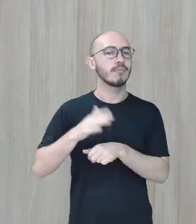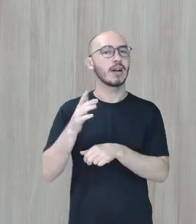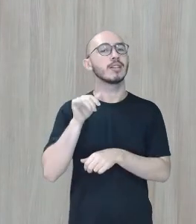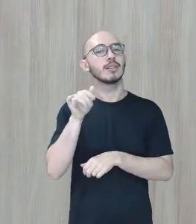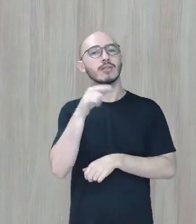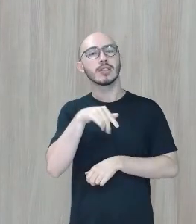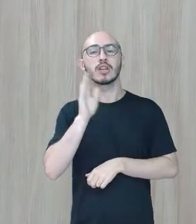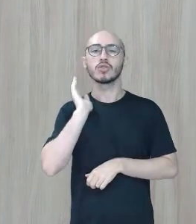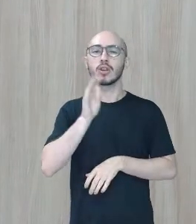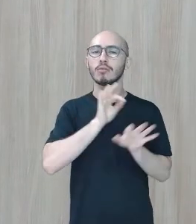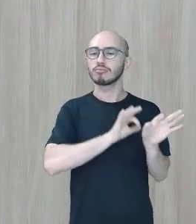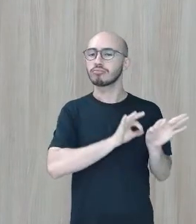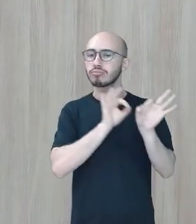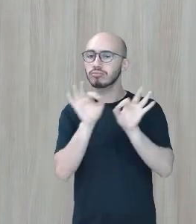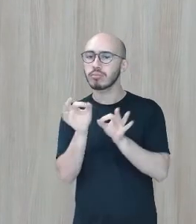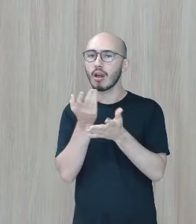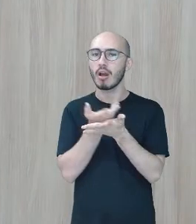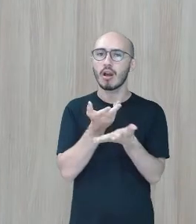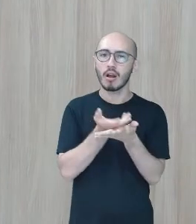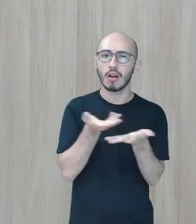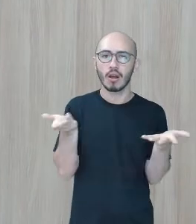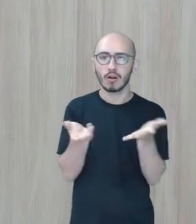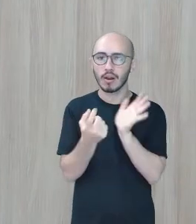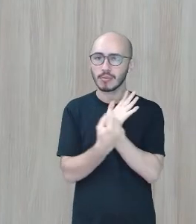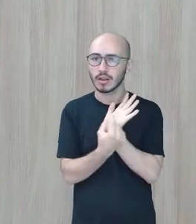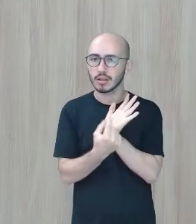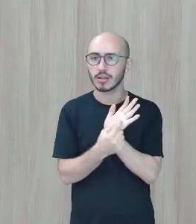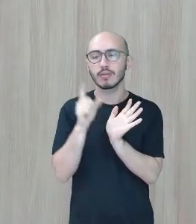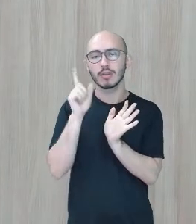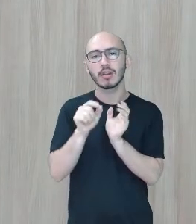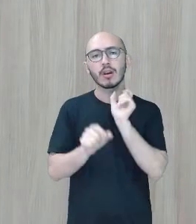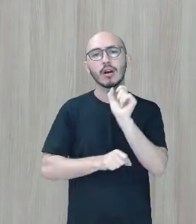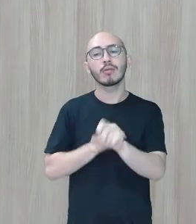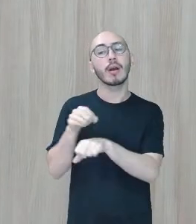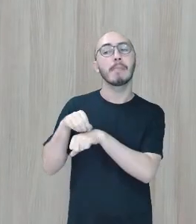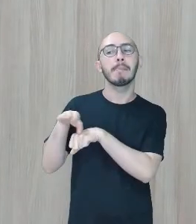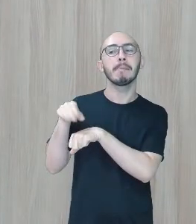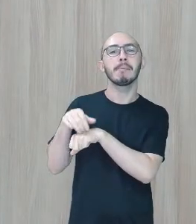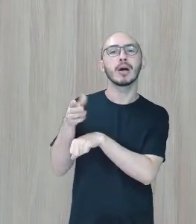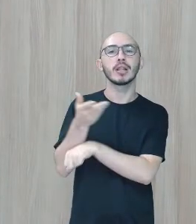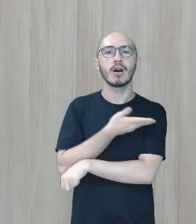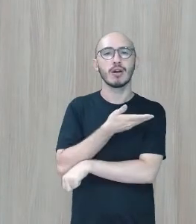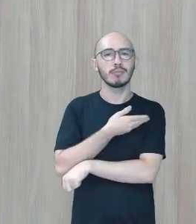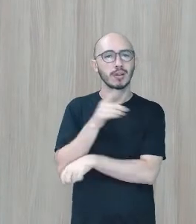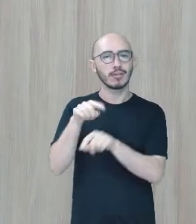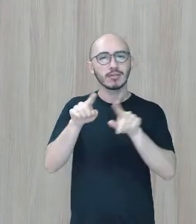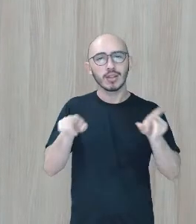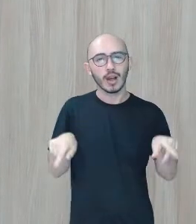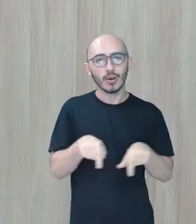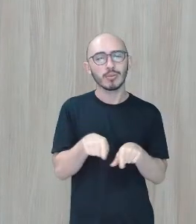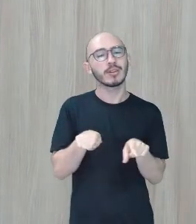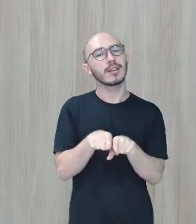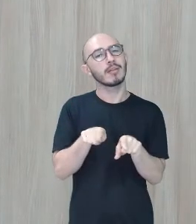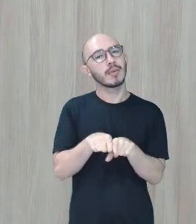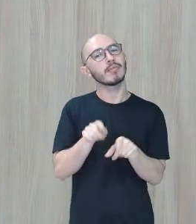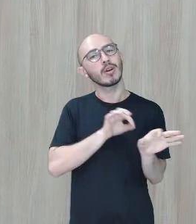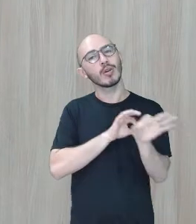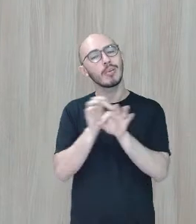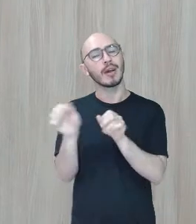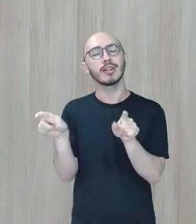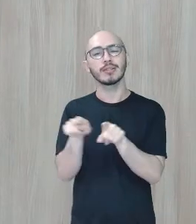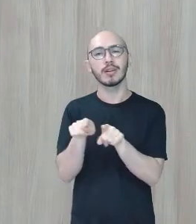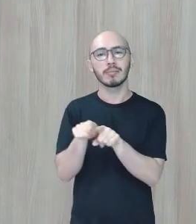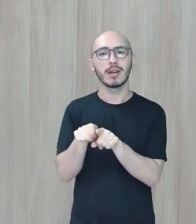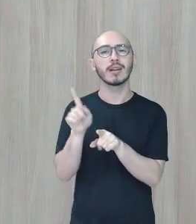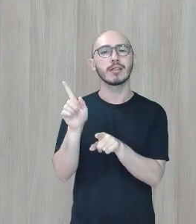já está assistindo aí essa aula pelo aplicativo, encaminha para o teu coleguinha aí da sala, tá? Para que ele possa vir acompanhar também. Se você